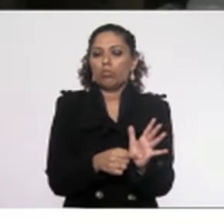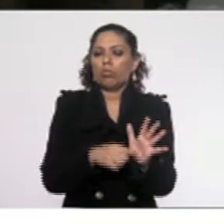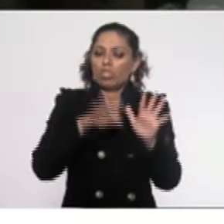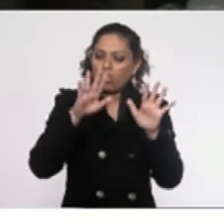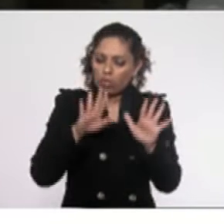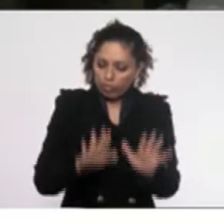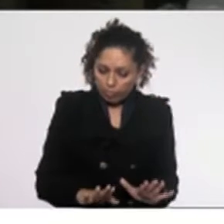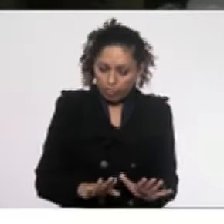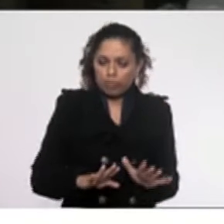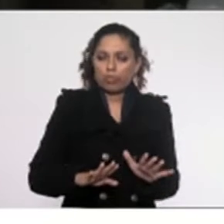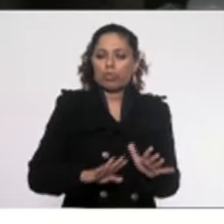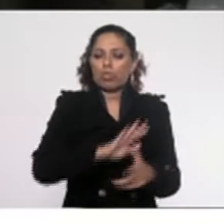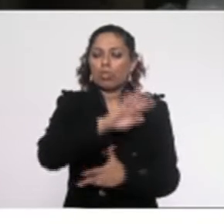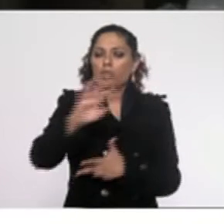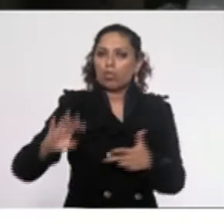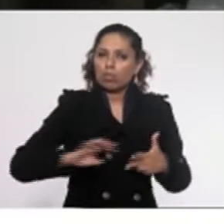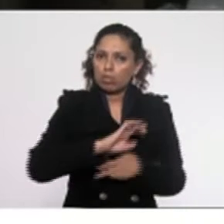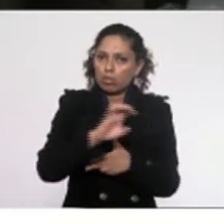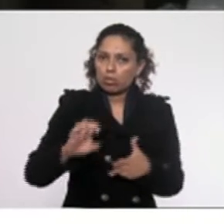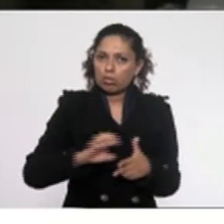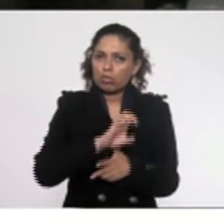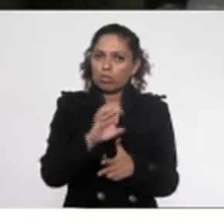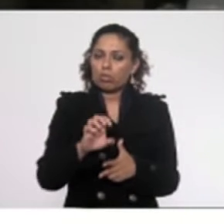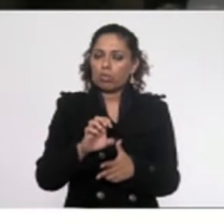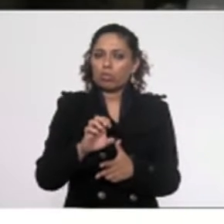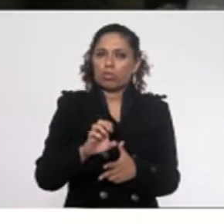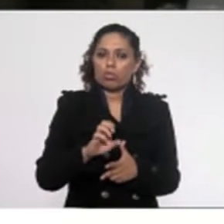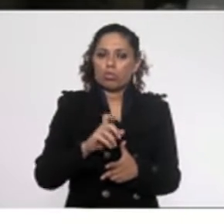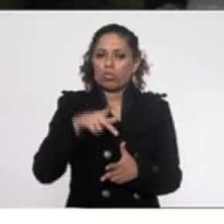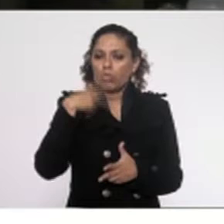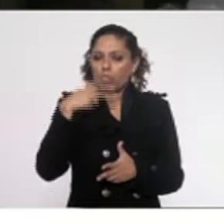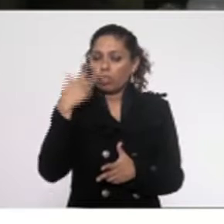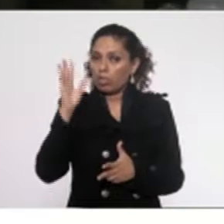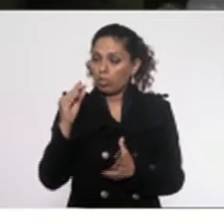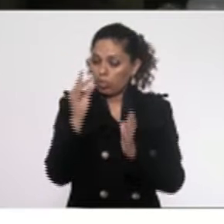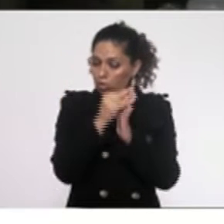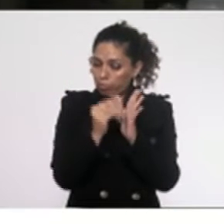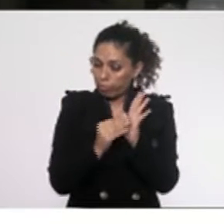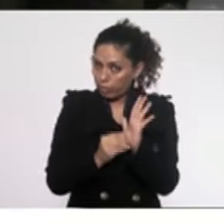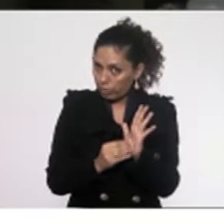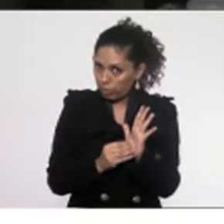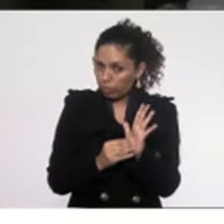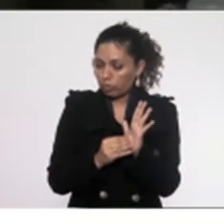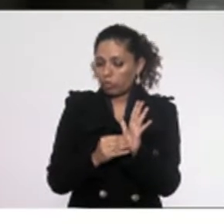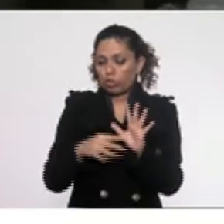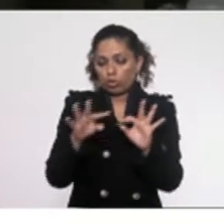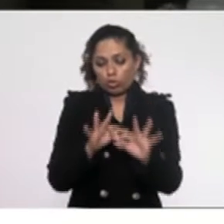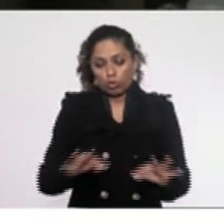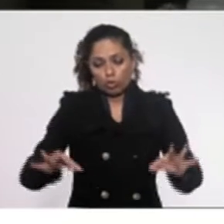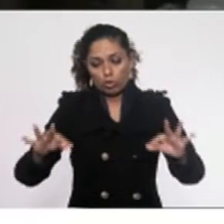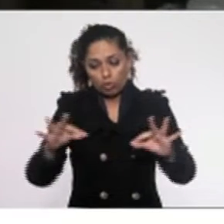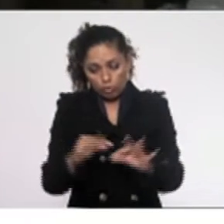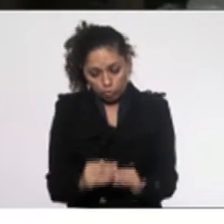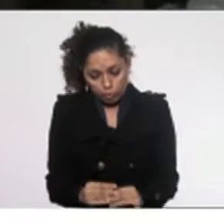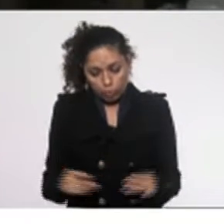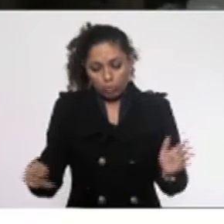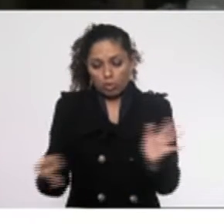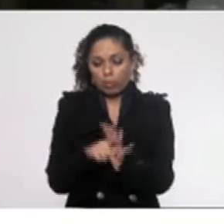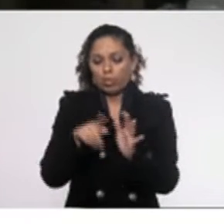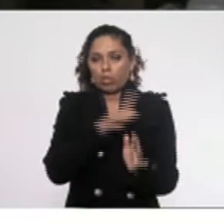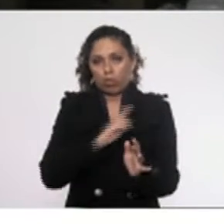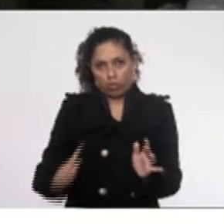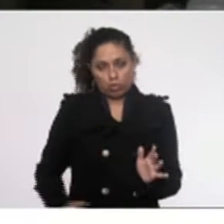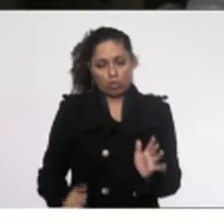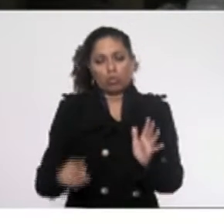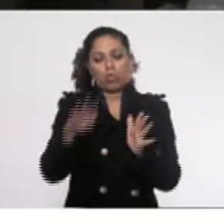Fica o poder executivo, como já é o texto, não da lei, o texto geral de todos os patrimônios,